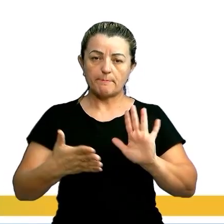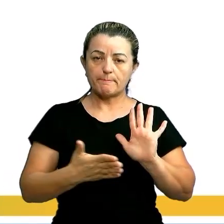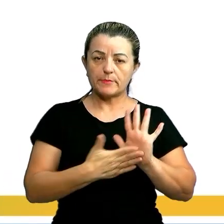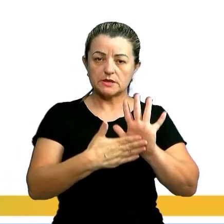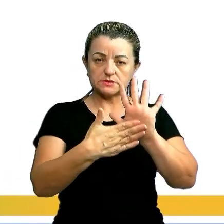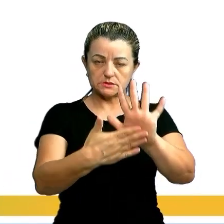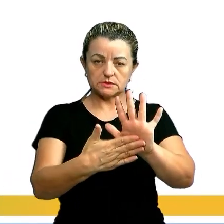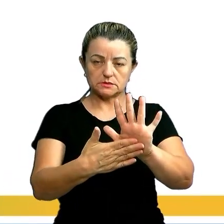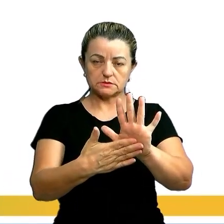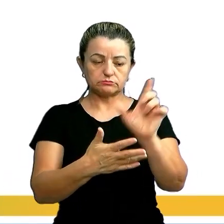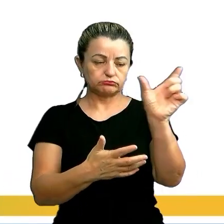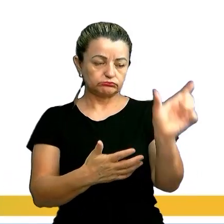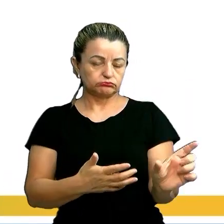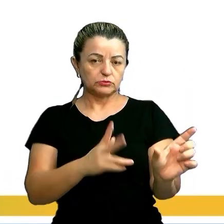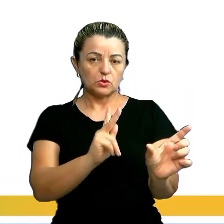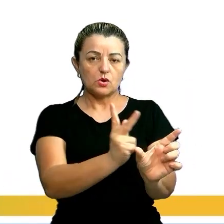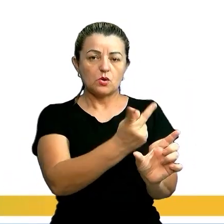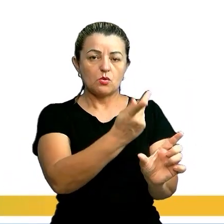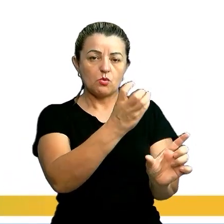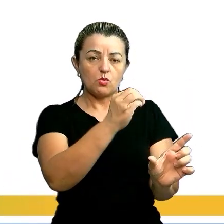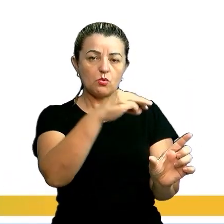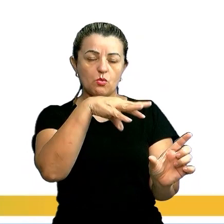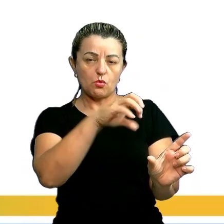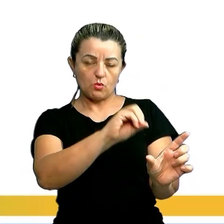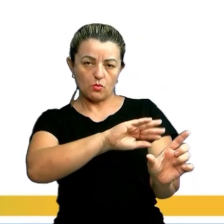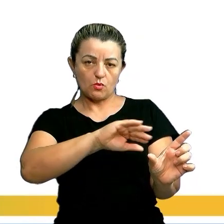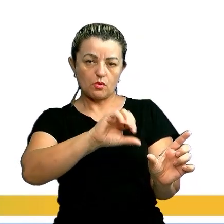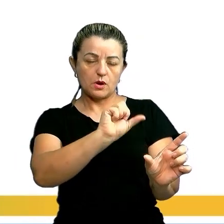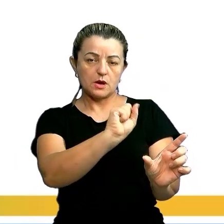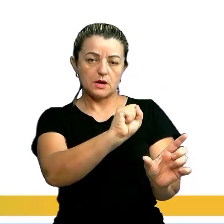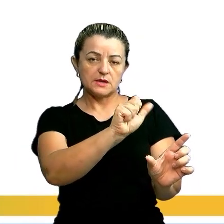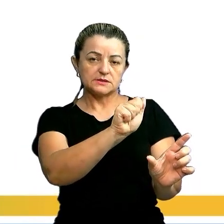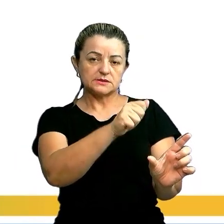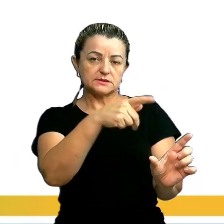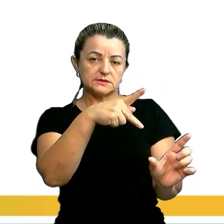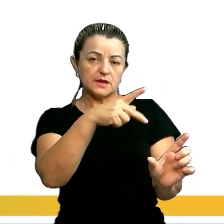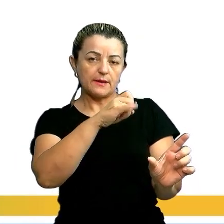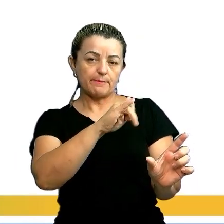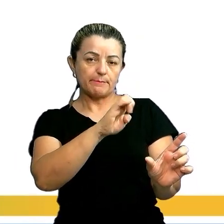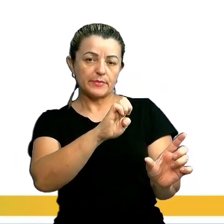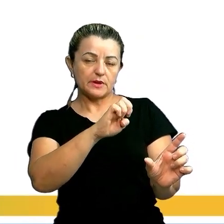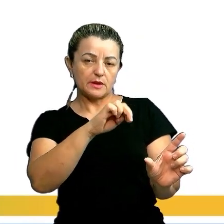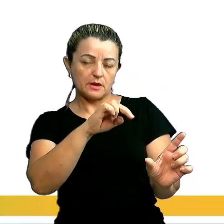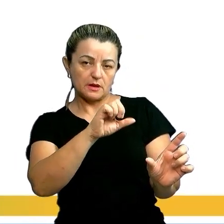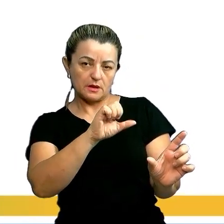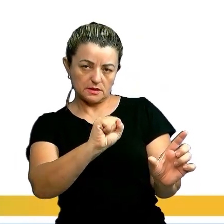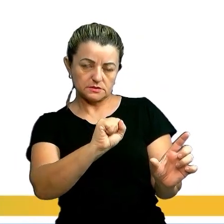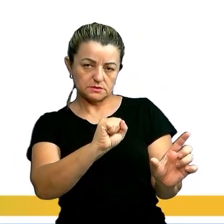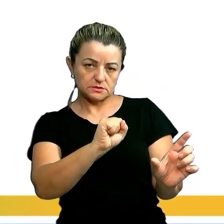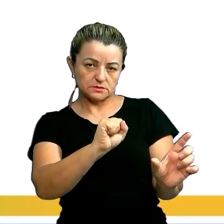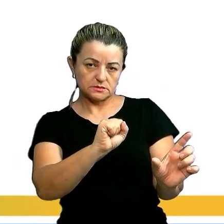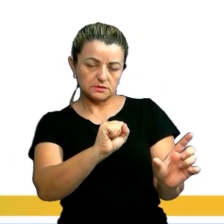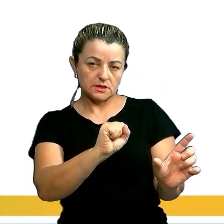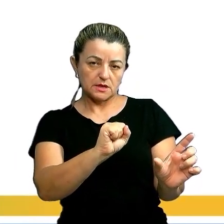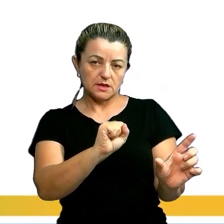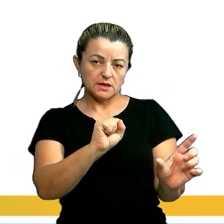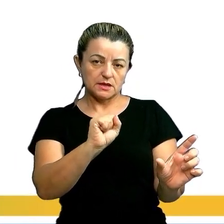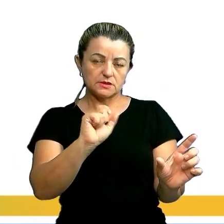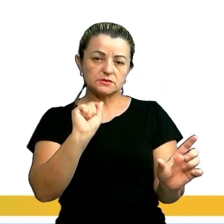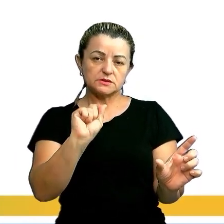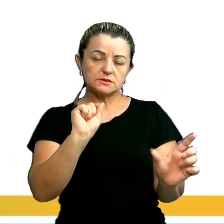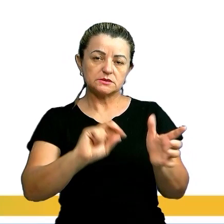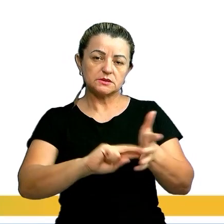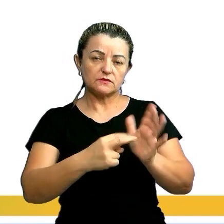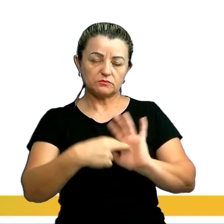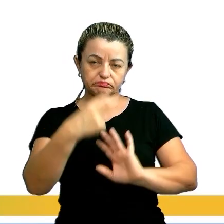caso, Homo sapiens, e sapiens significa sabedoria, inteligência, sapiência,